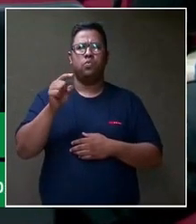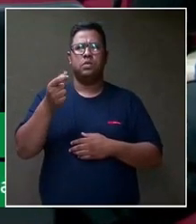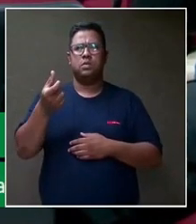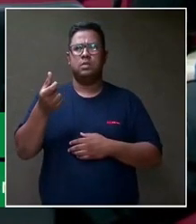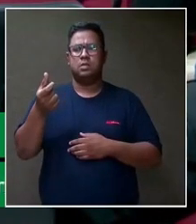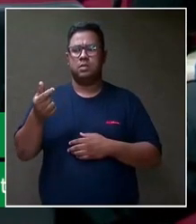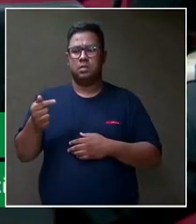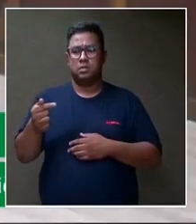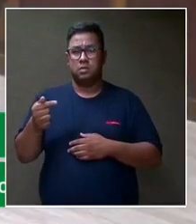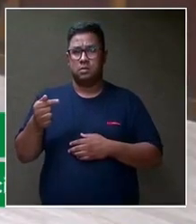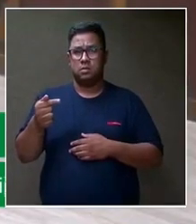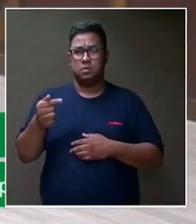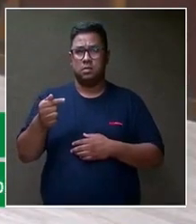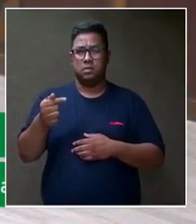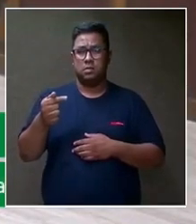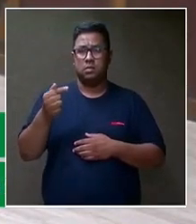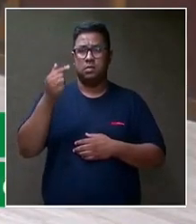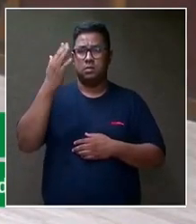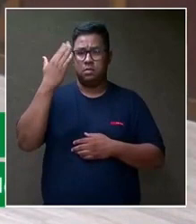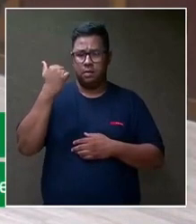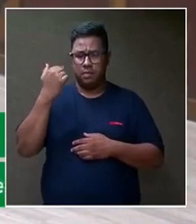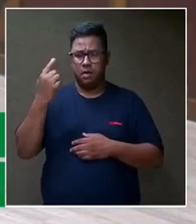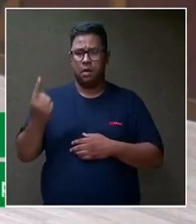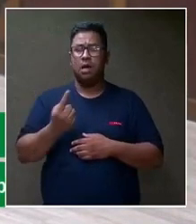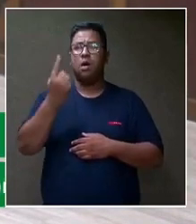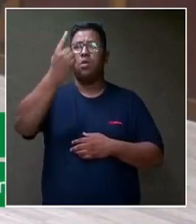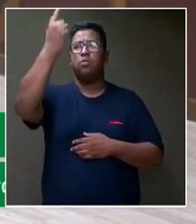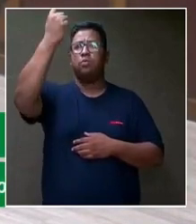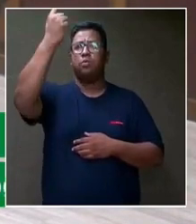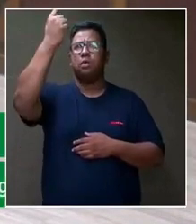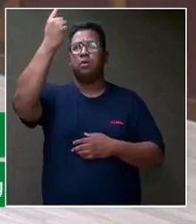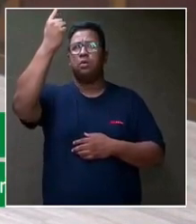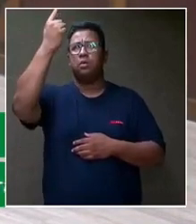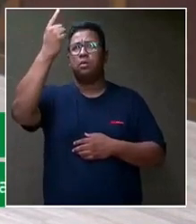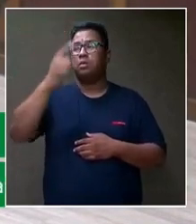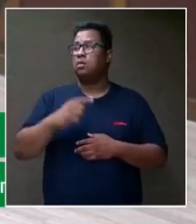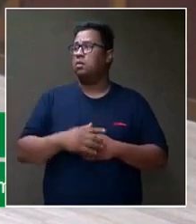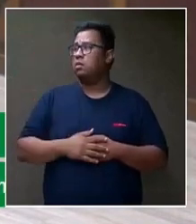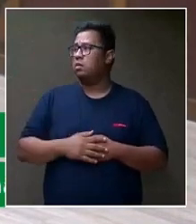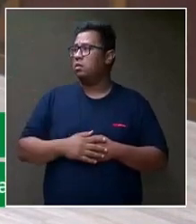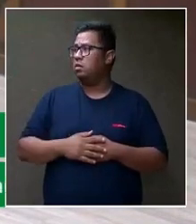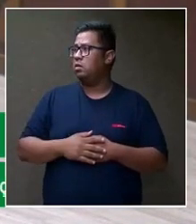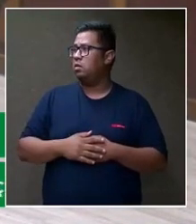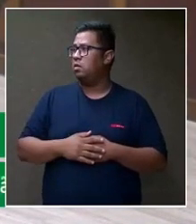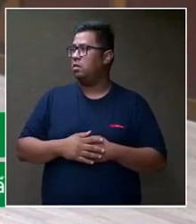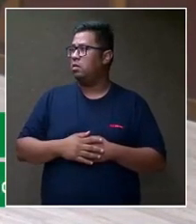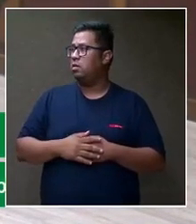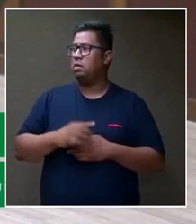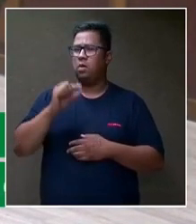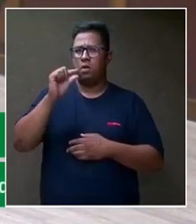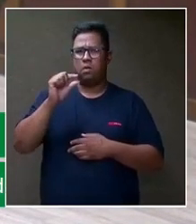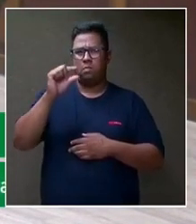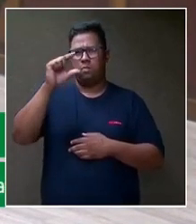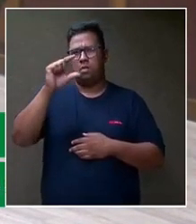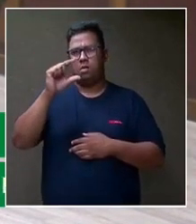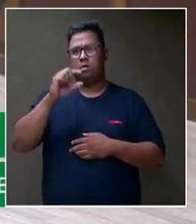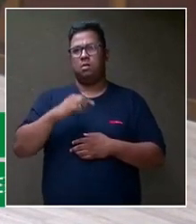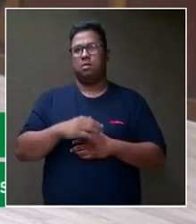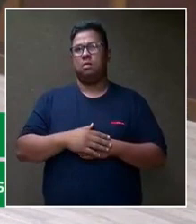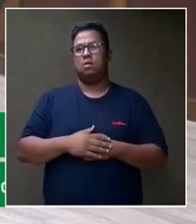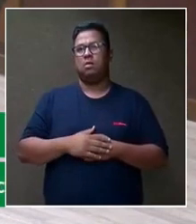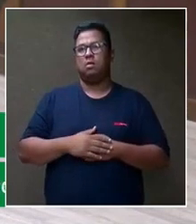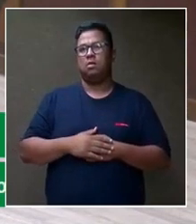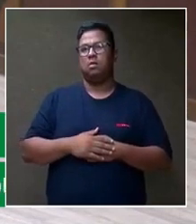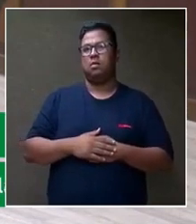1,67m. A senhora sabe informar qual era a altura da Emily? Eu acho que ela era um cadinho maior que eu. Eu acho que ela deve